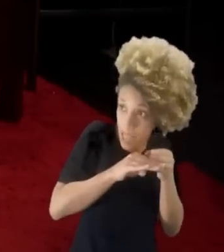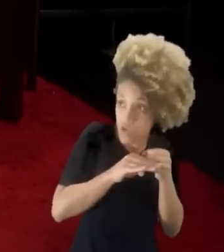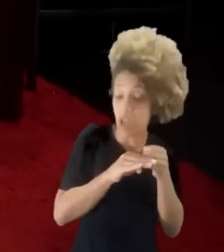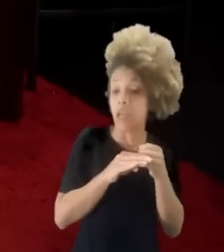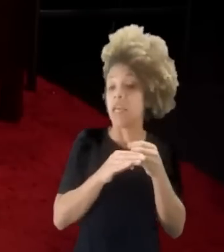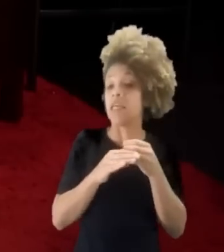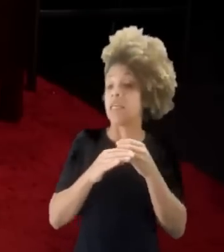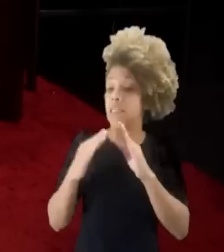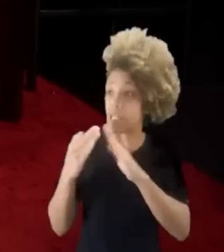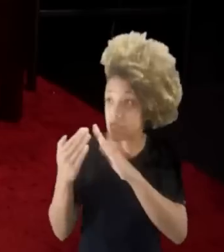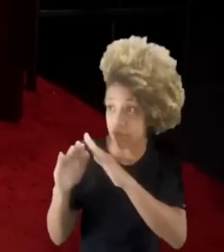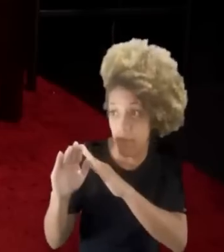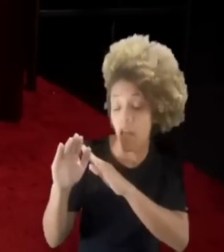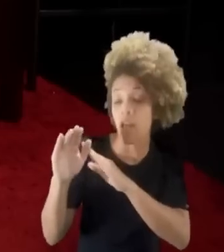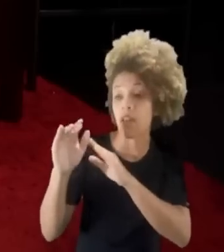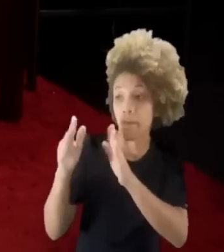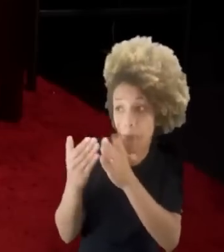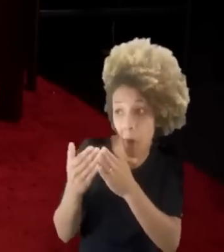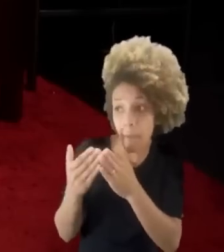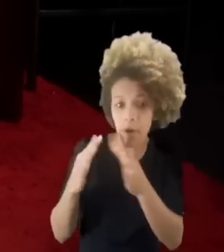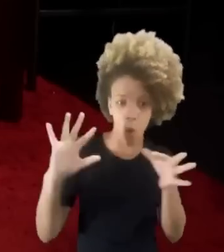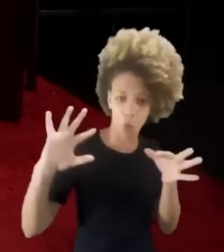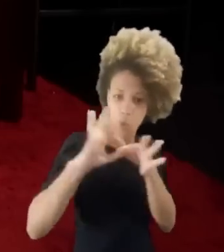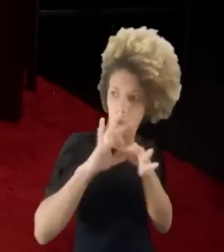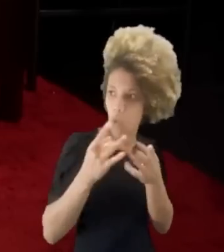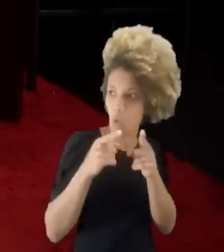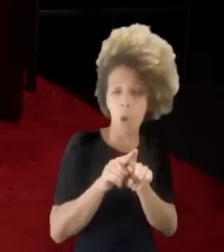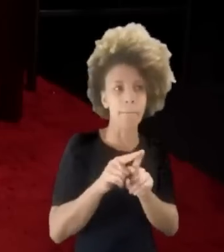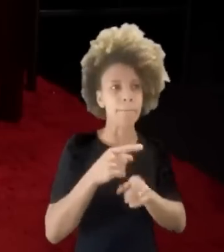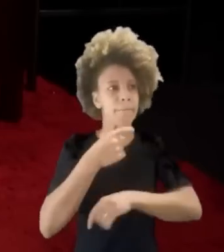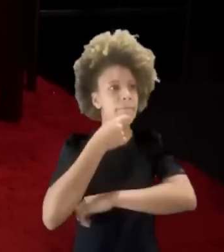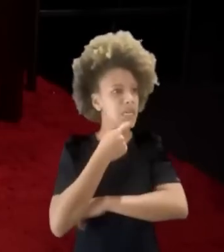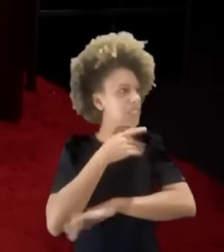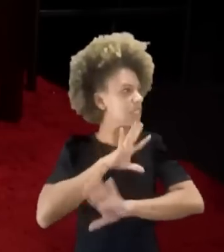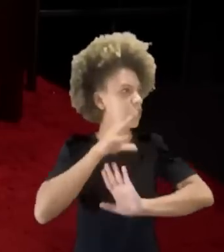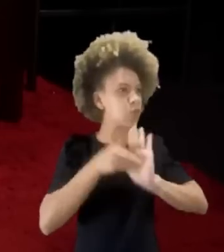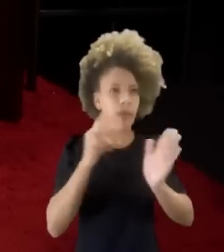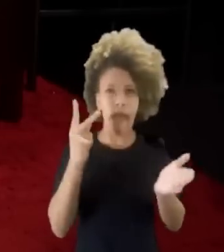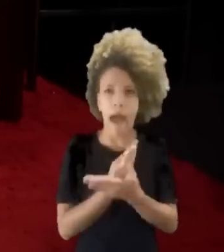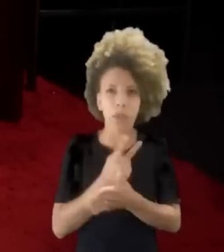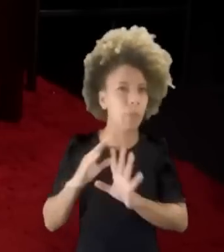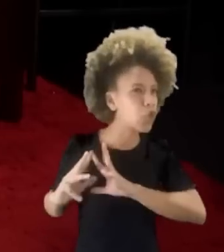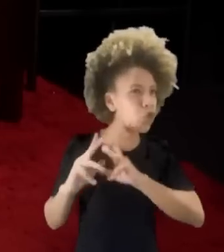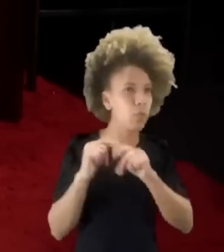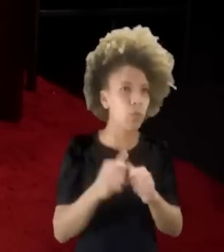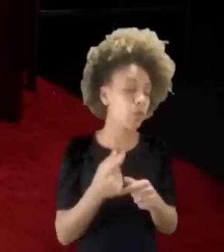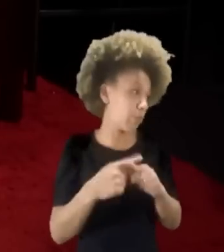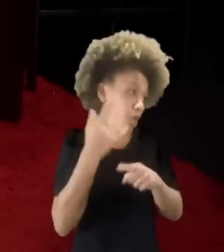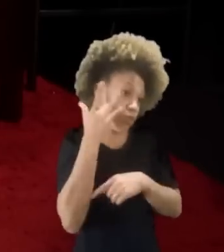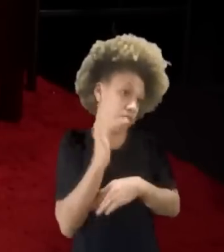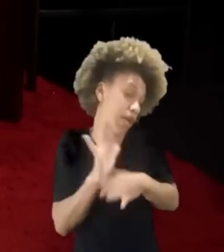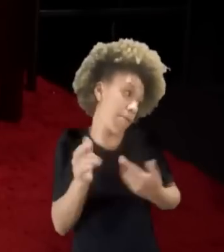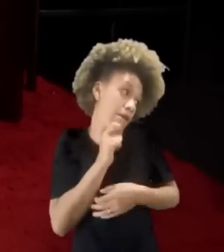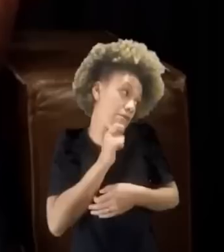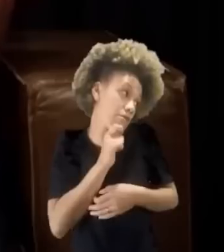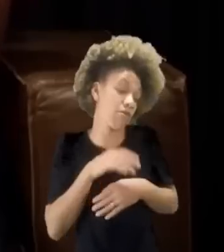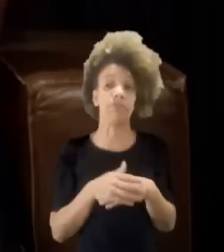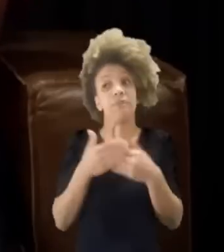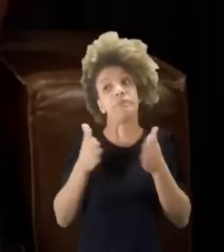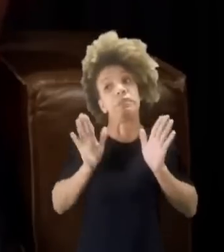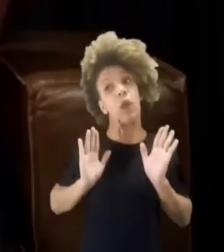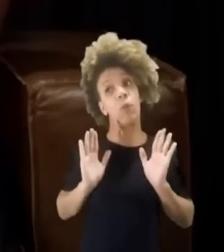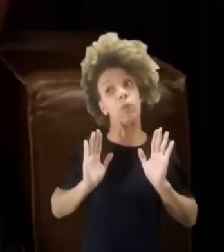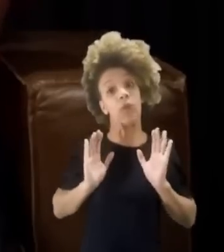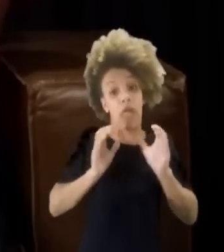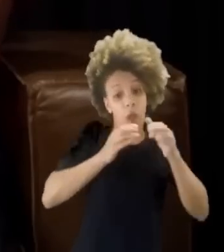as pessoas mais de baixo conseguisse conectar de um jeito de falar assim mano tá tudo errado para todo mundo que a gente não sabe qual é ainda que a gente não é